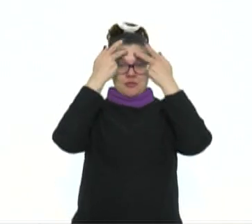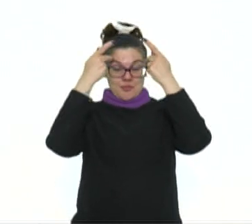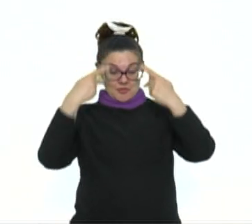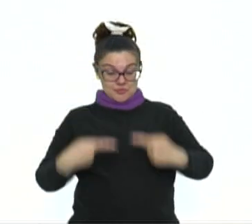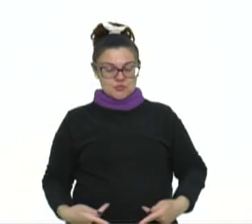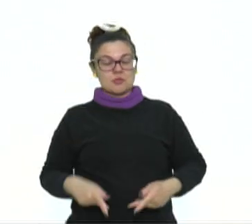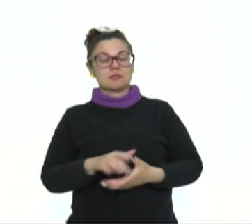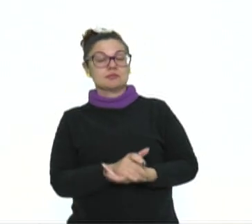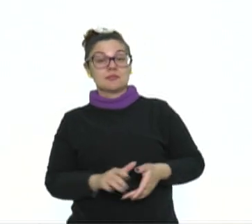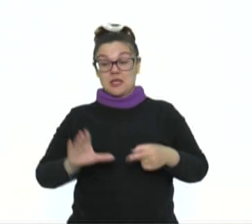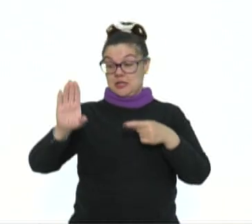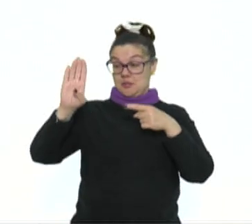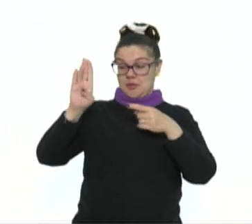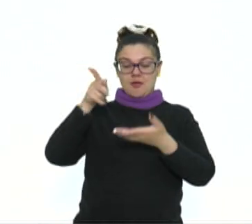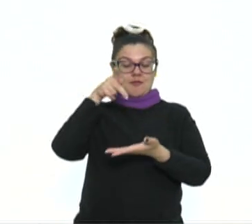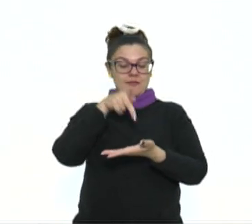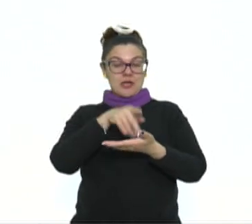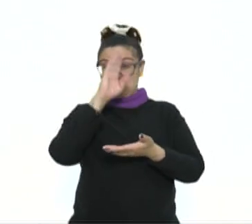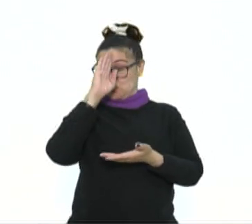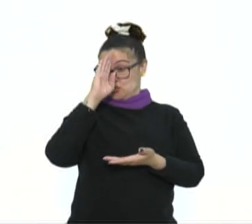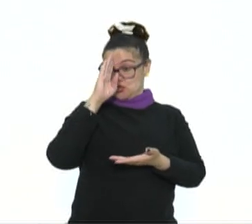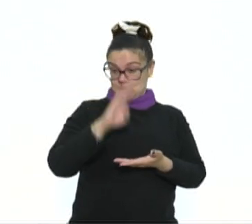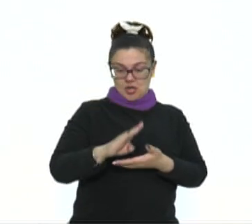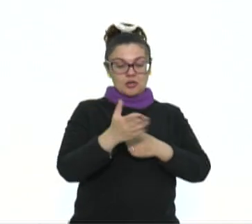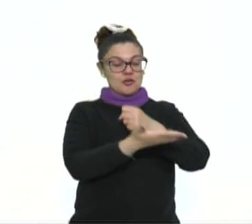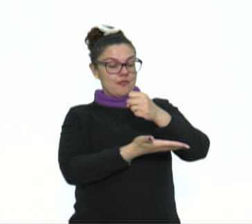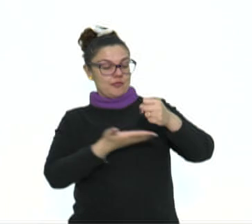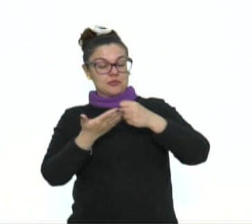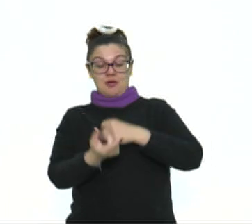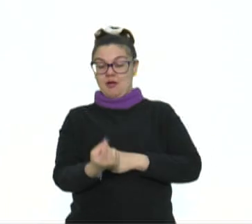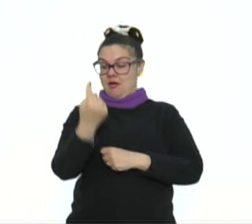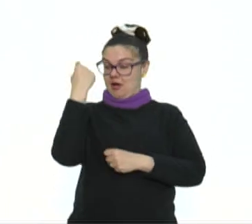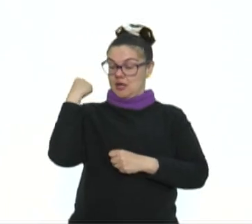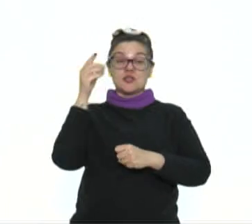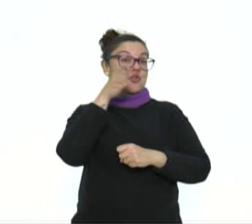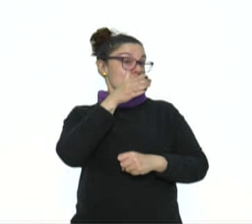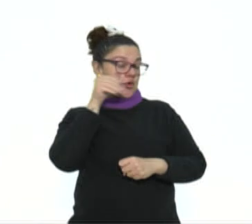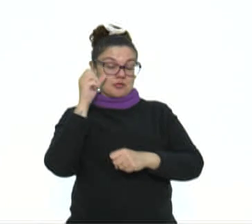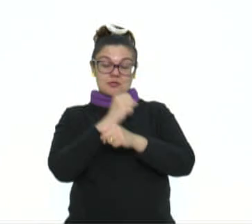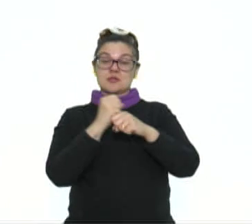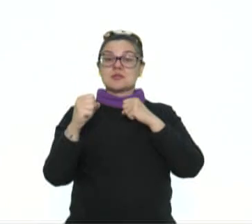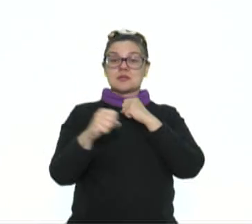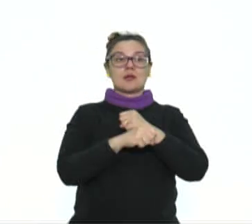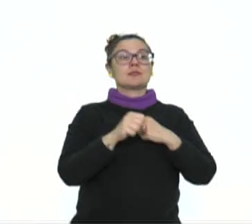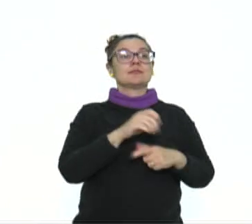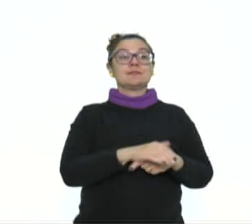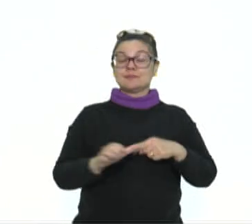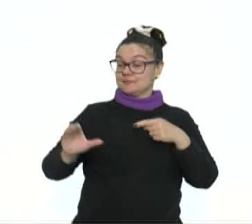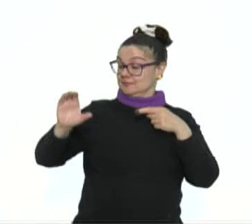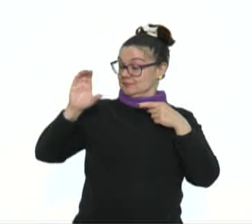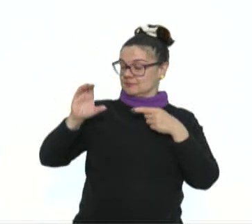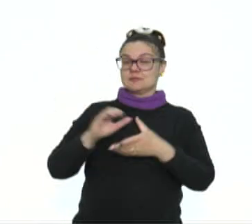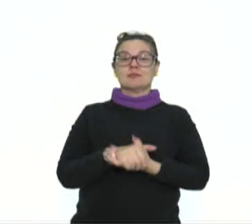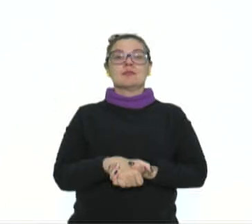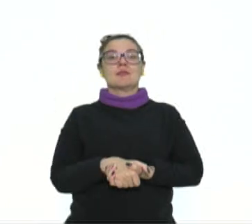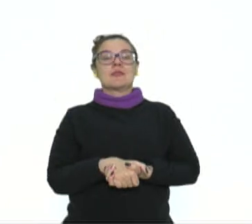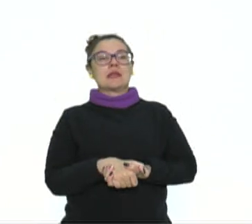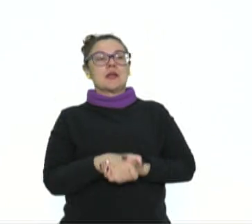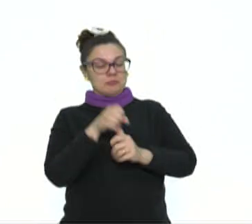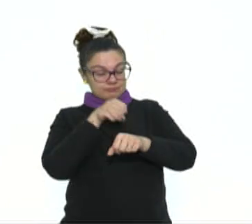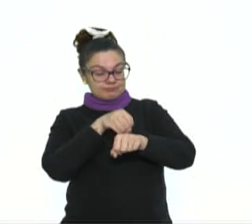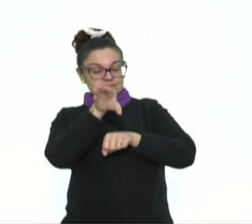B, verdades objetivas com fundamento anterior aos interesses sociais. Letra C, mandamentos